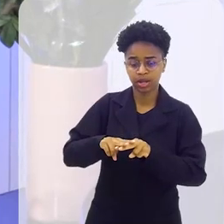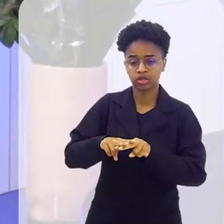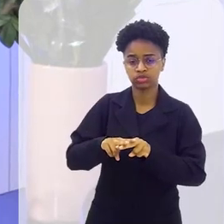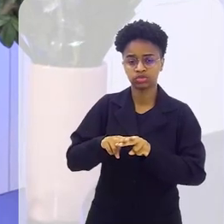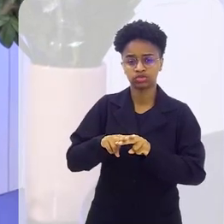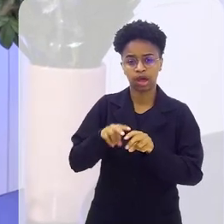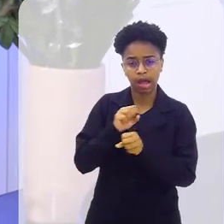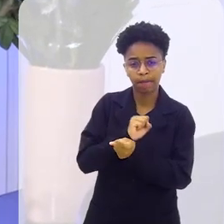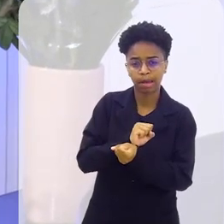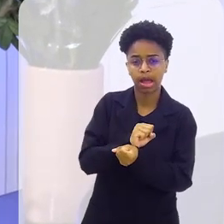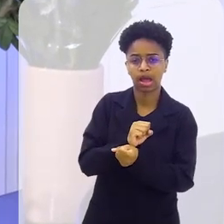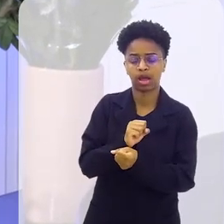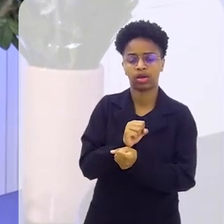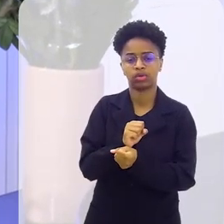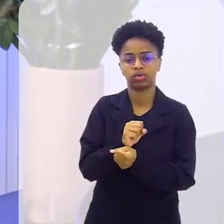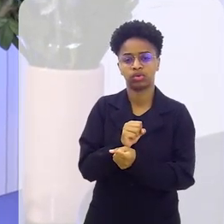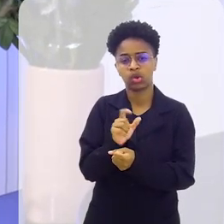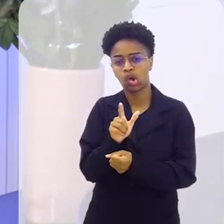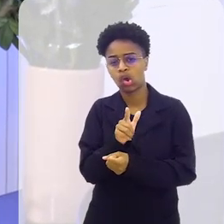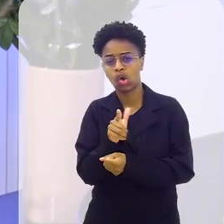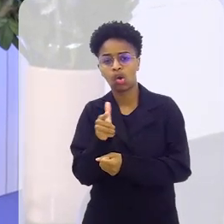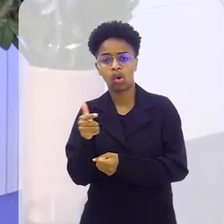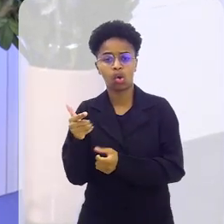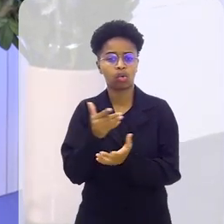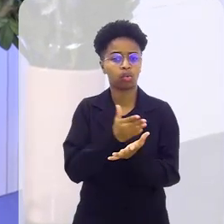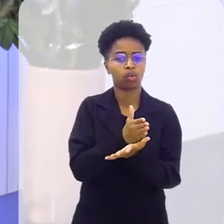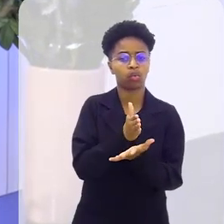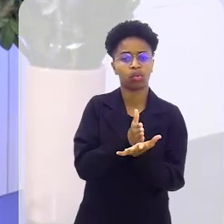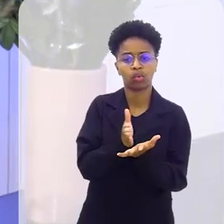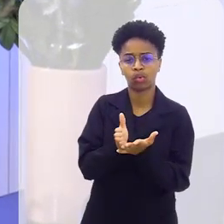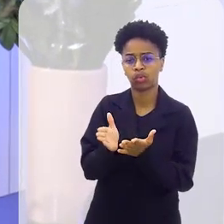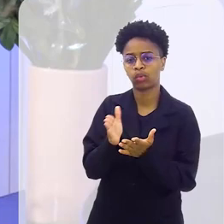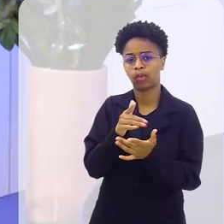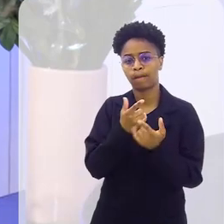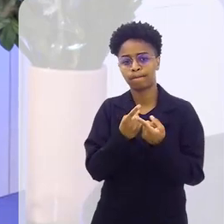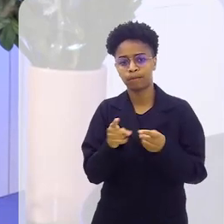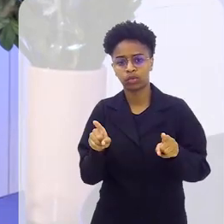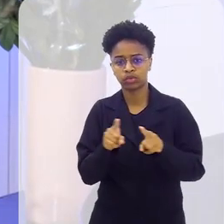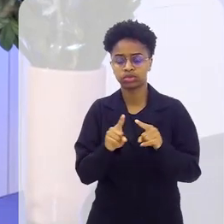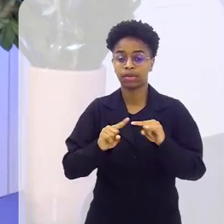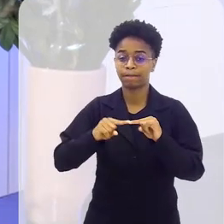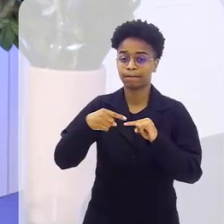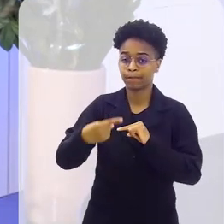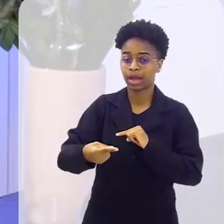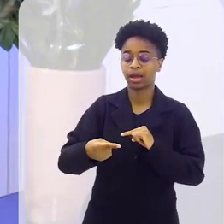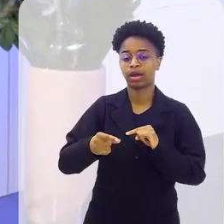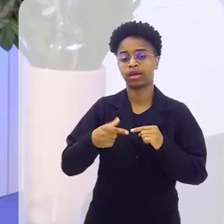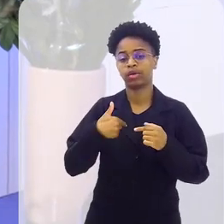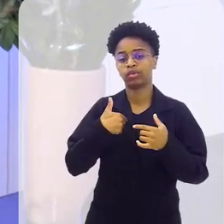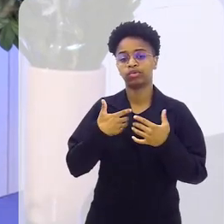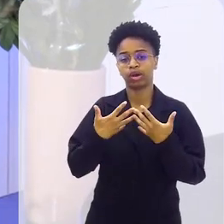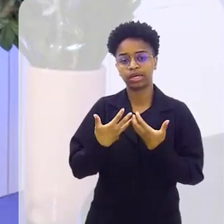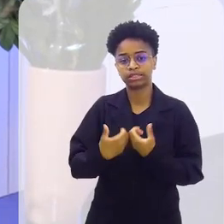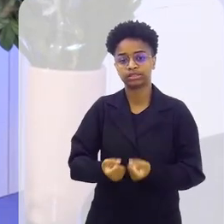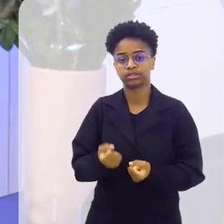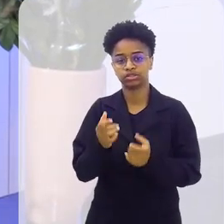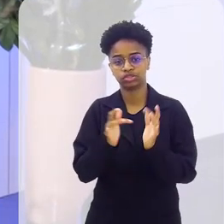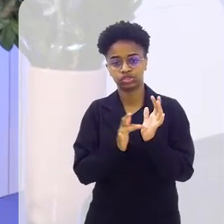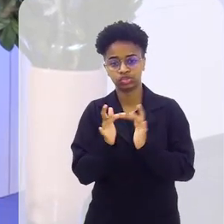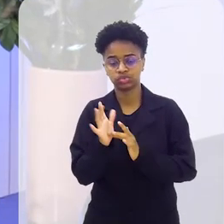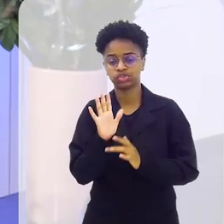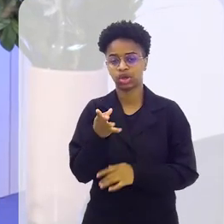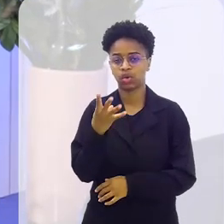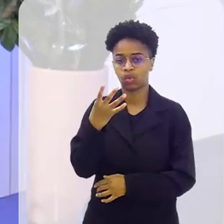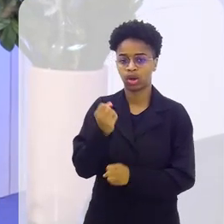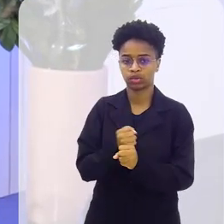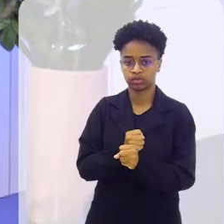amarrado, preso a outras linhas de música e me converti ao Senhor Jesus,